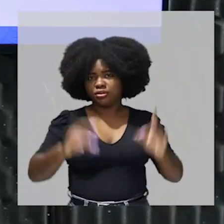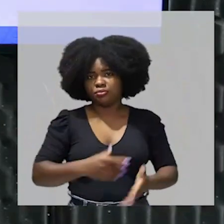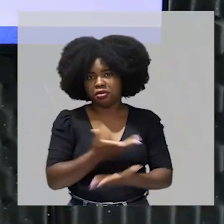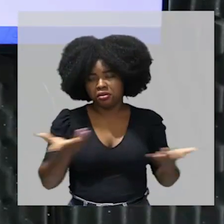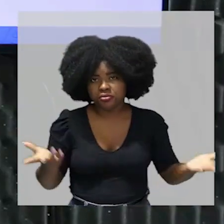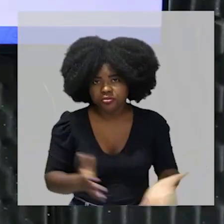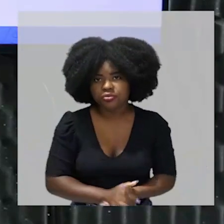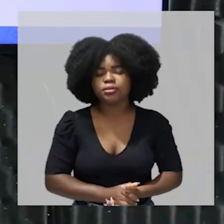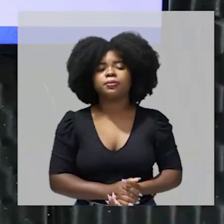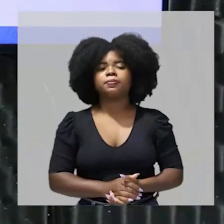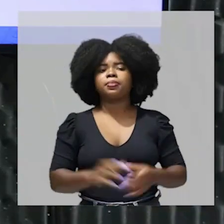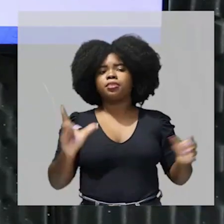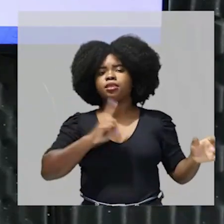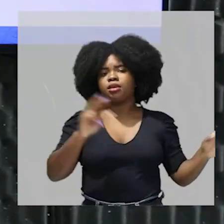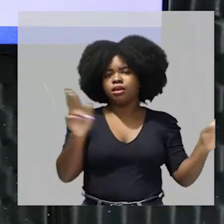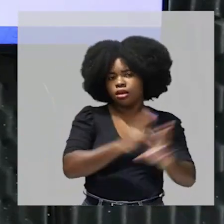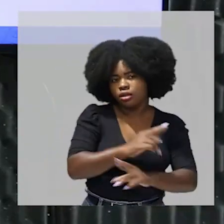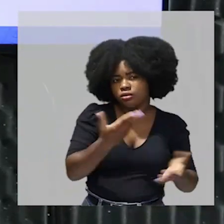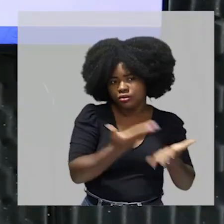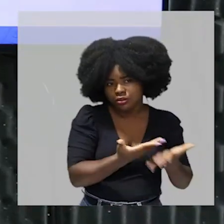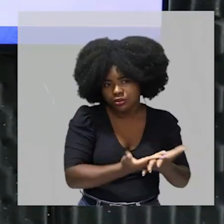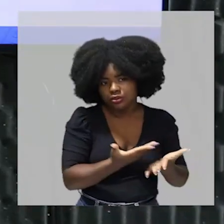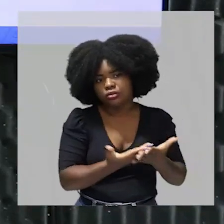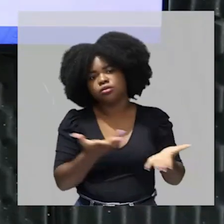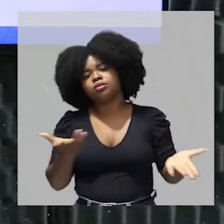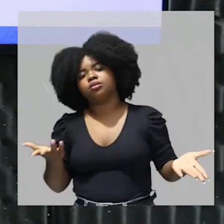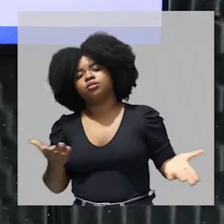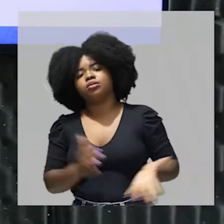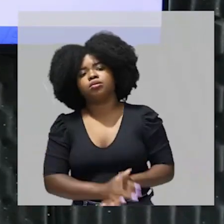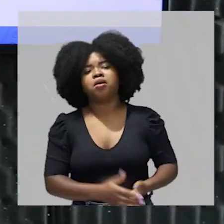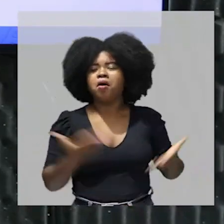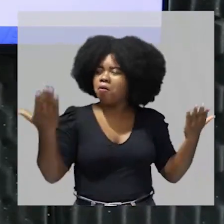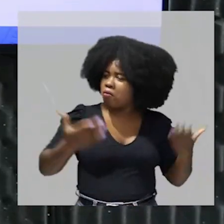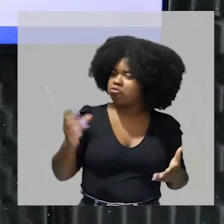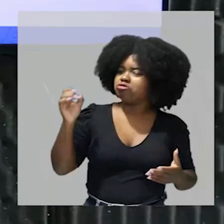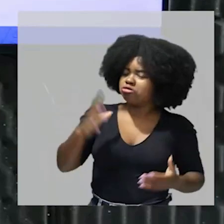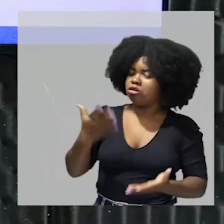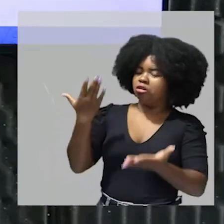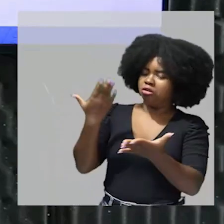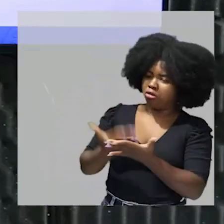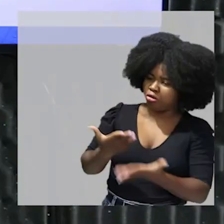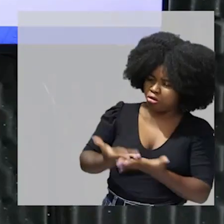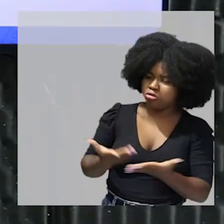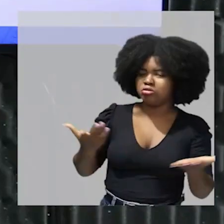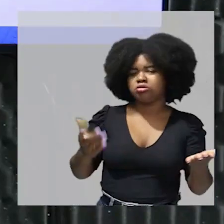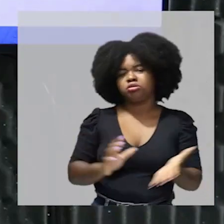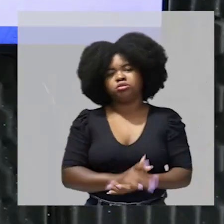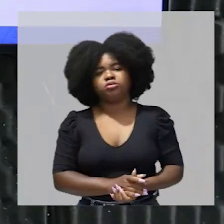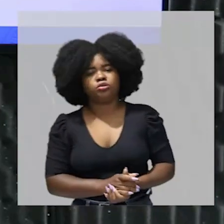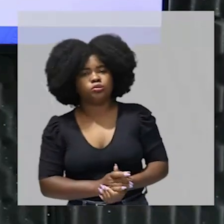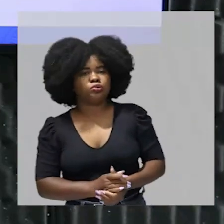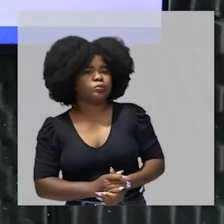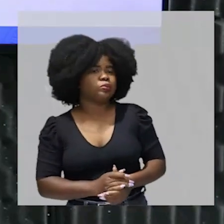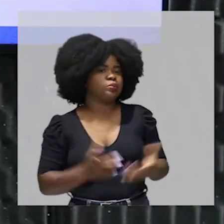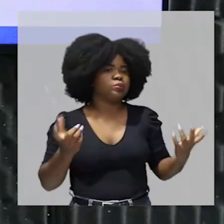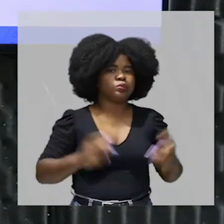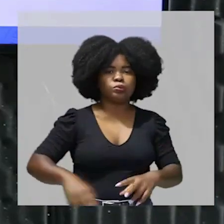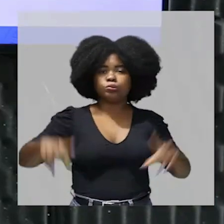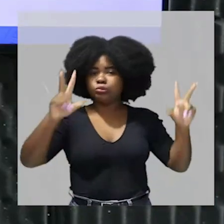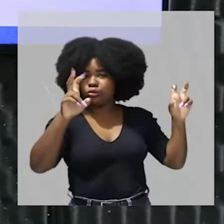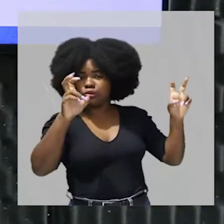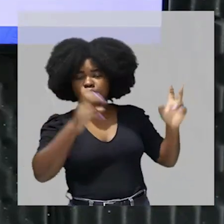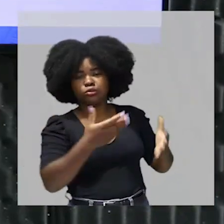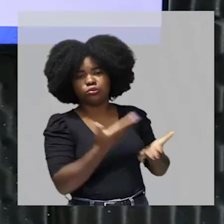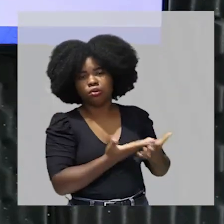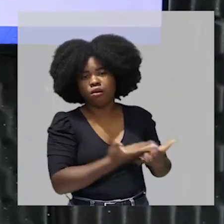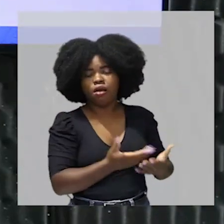isso faz parte do estudo e eu não posso dizer assim hoje eu tô estudando só a gente nomenclatura o título da